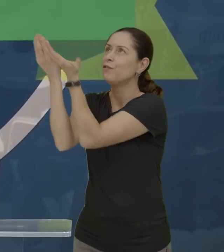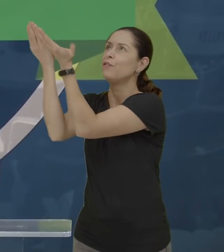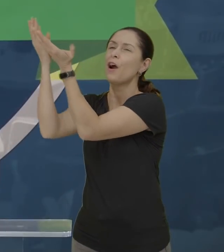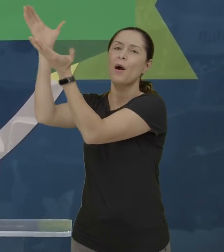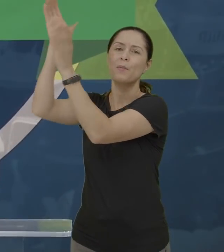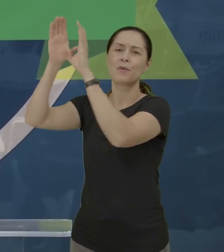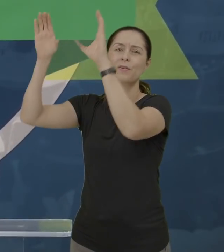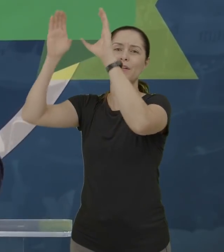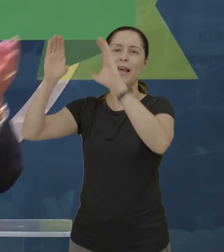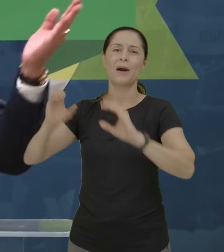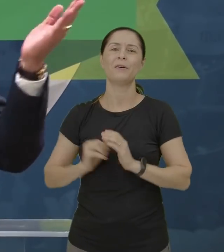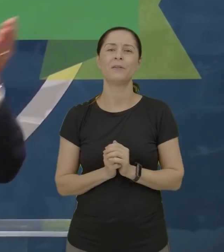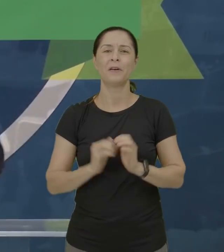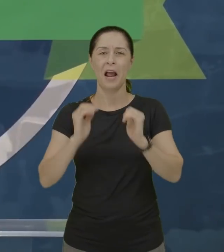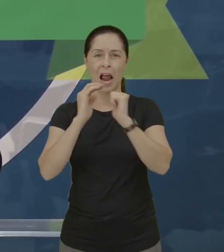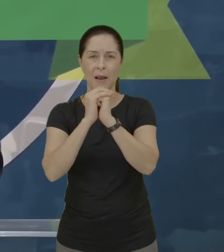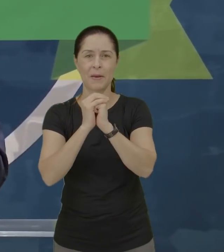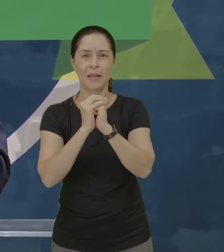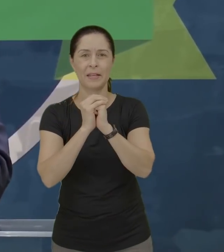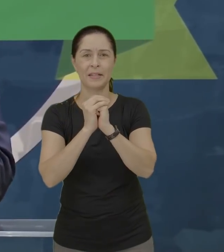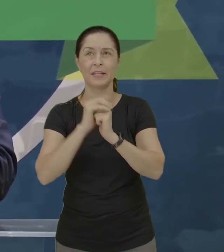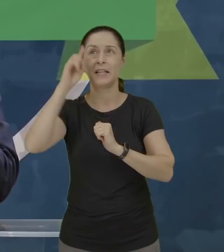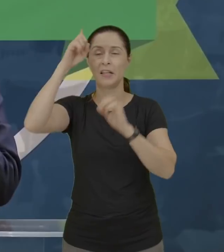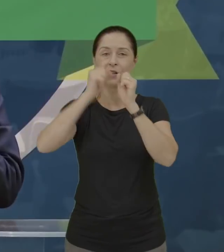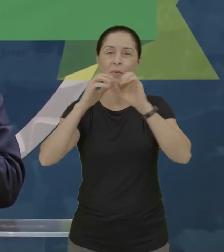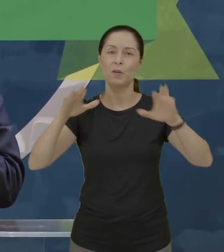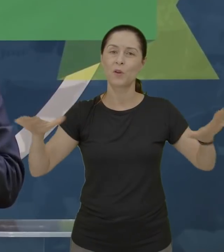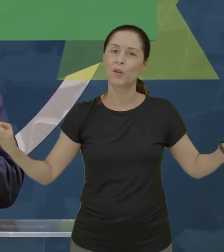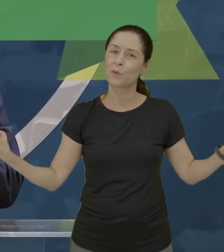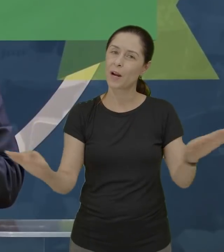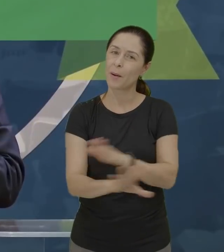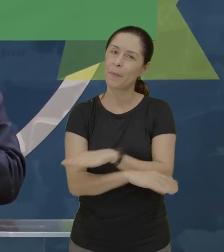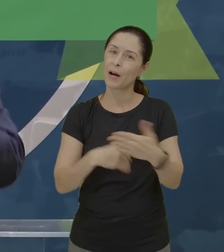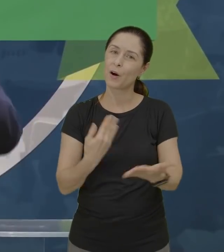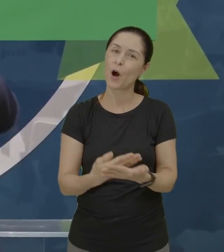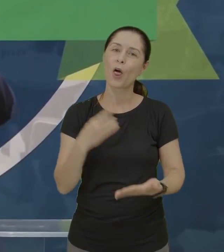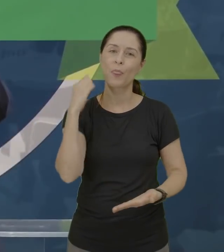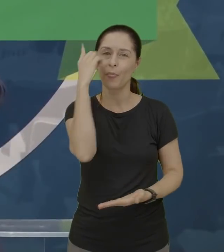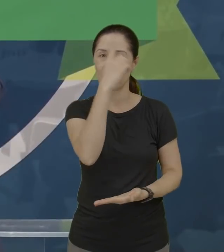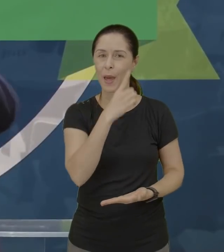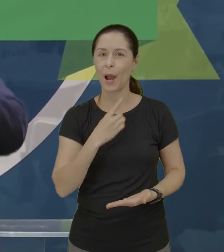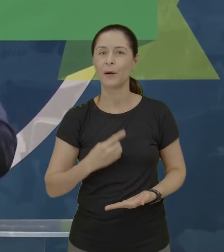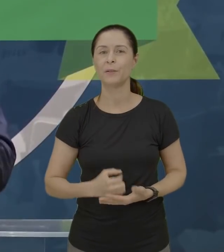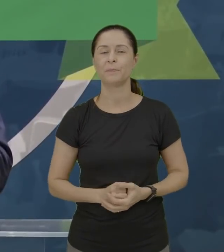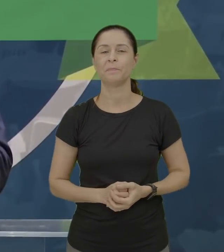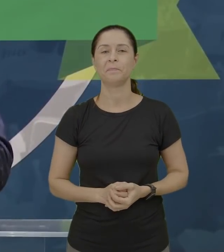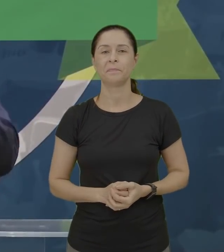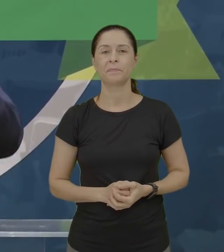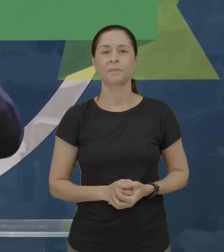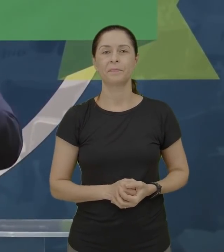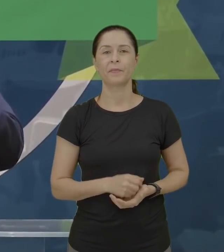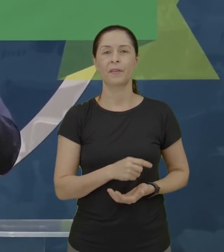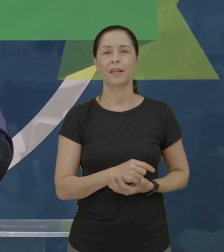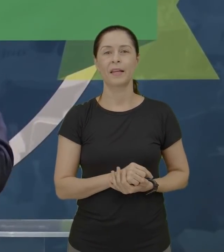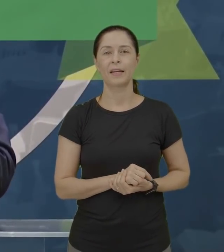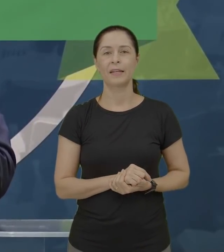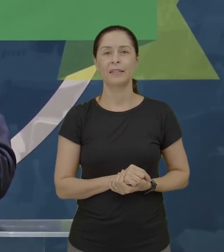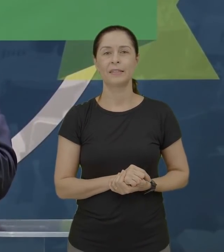louvor. Amém. Deus abençoe a todos. Estamos encerrando a nossa escola dominical. 11 horas, você que está nos seguindo,